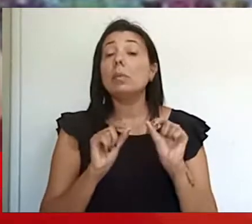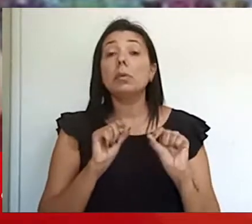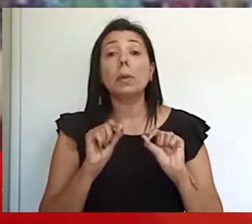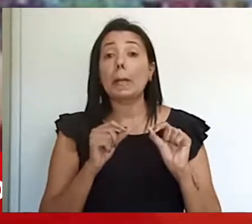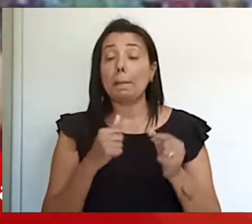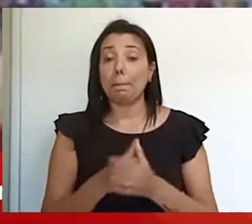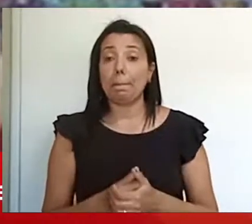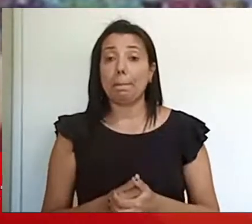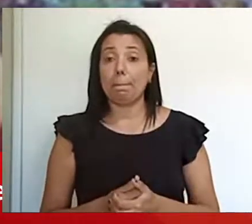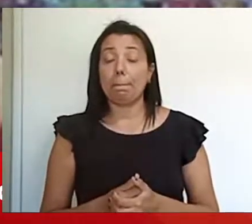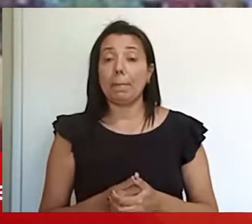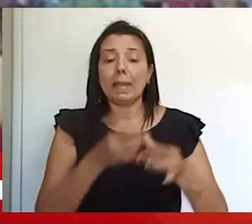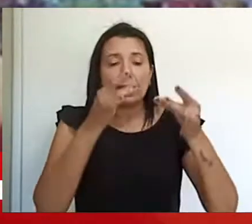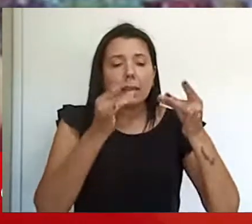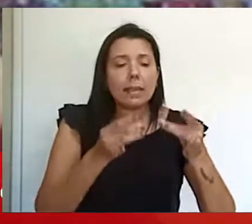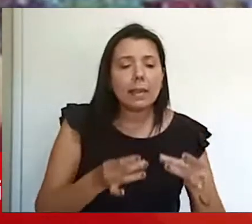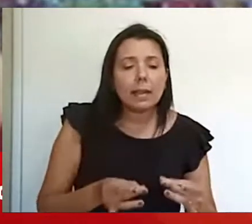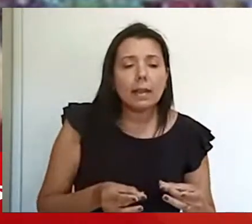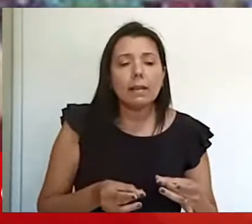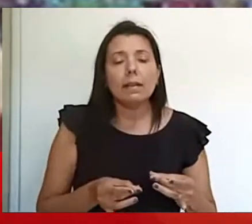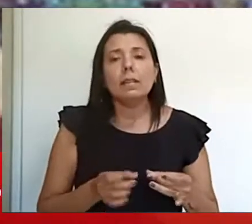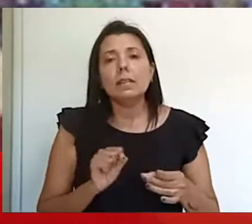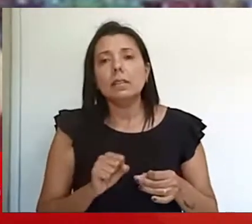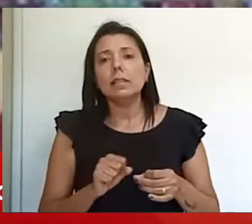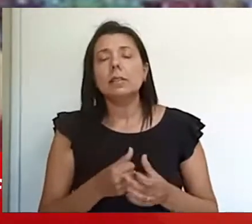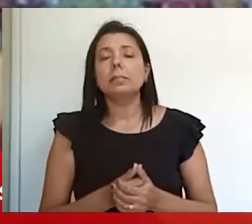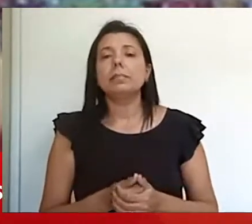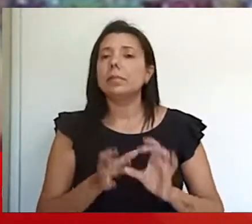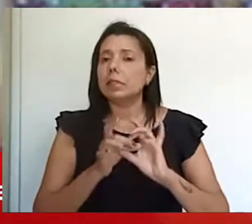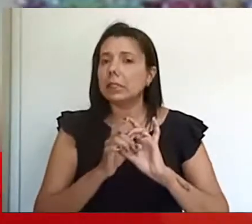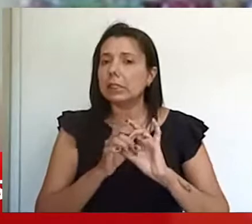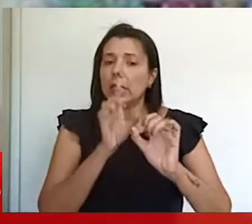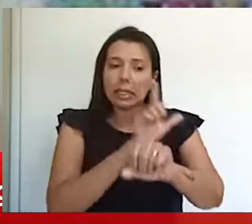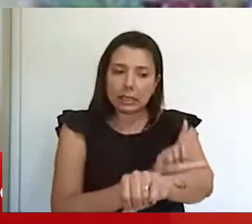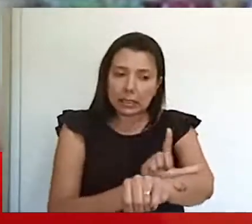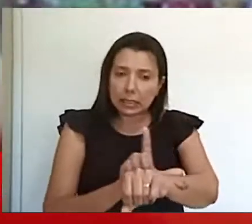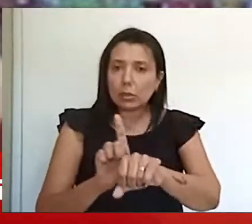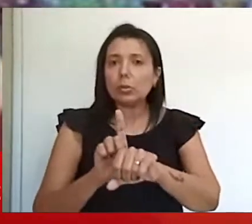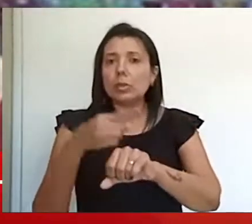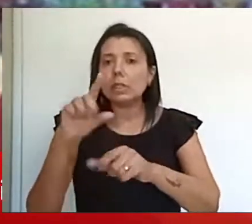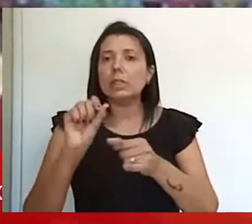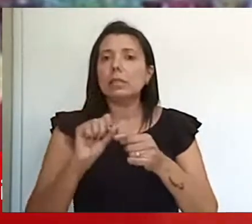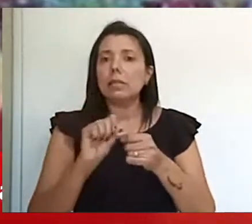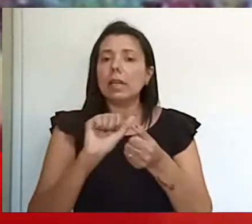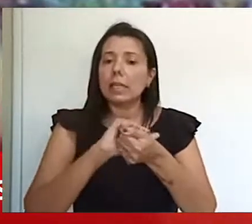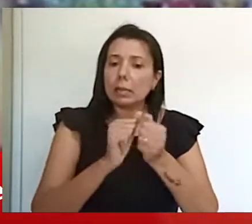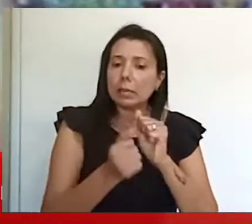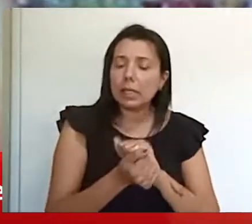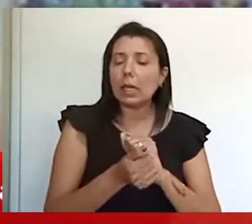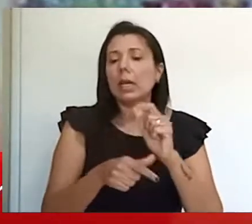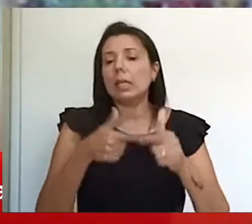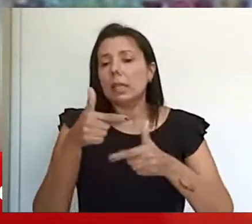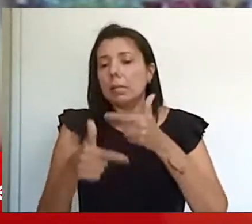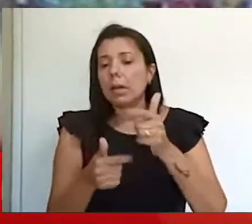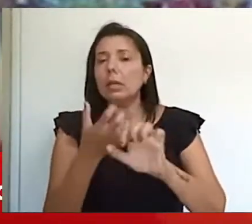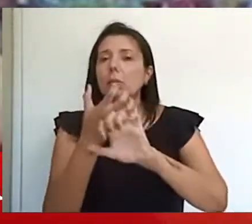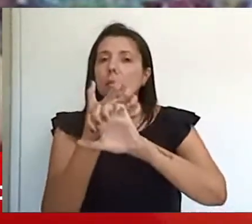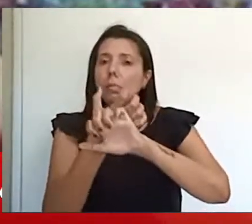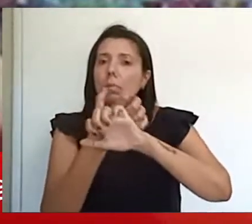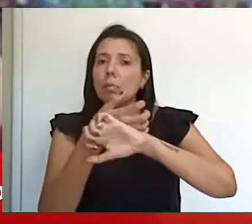especificamente para discutir as questões da licenciatura, de se a gente vai adotar um trabalho remoto, se não vai, como é que a gente